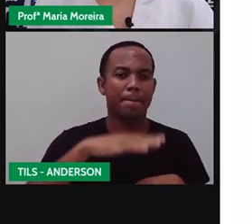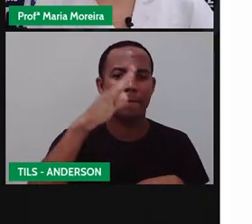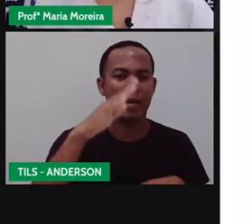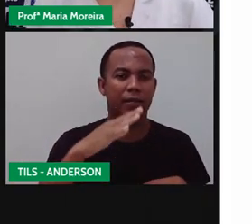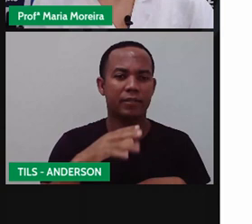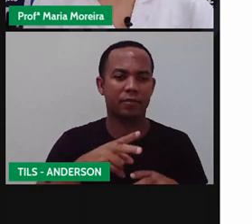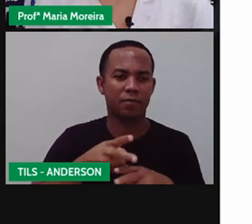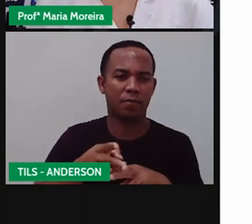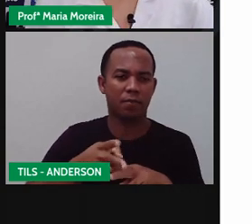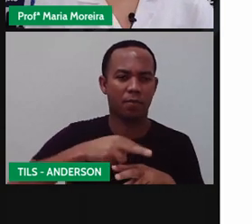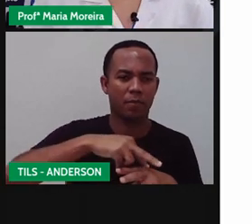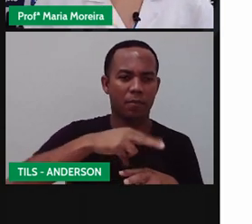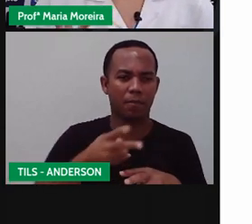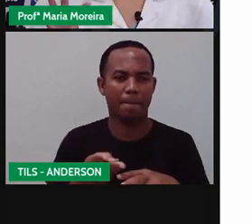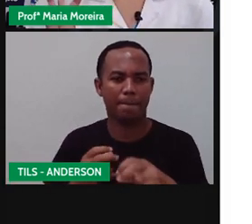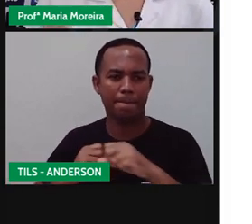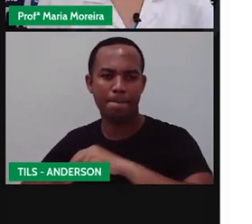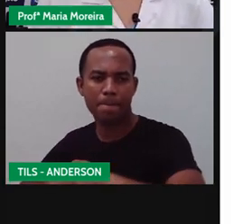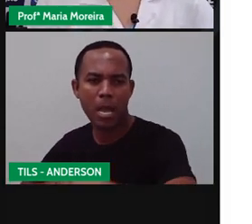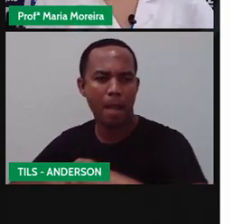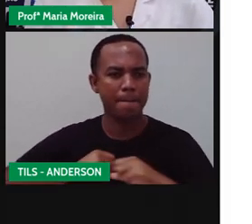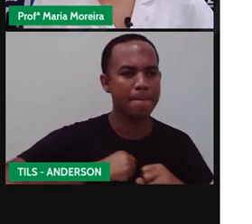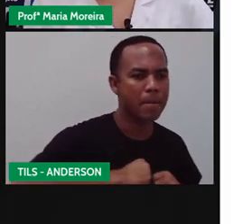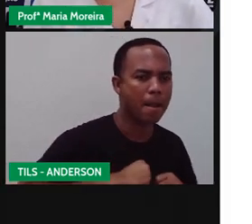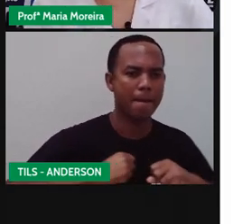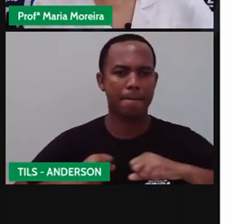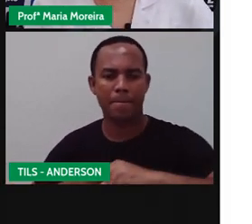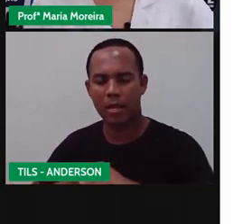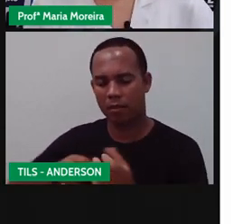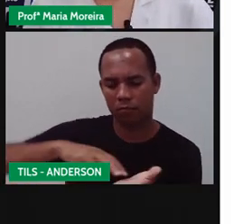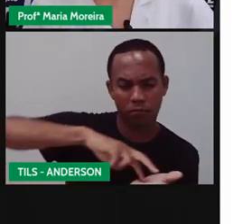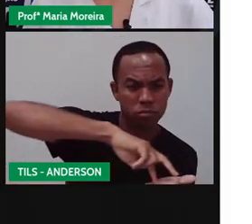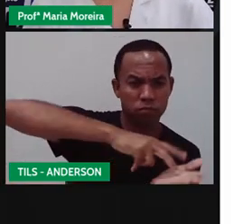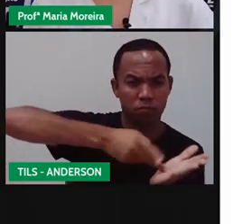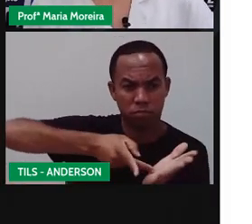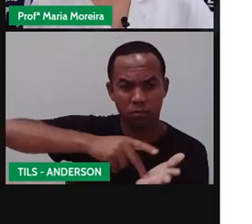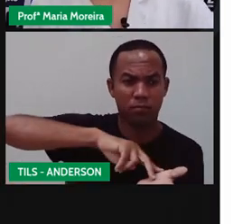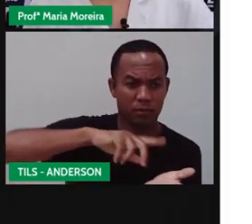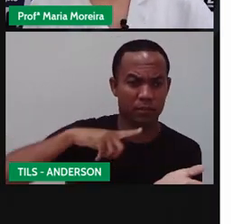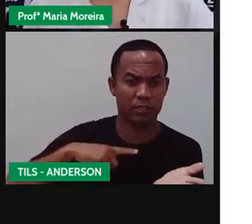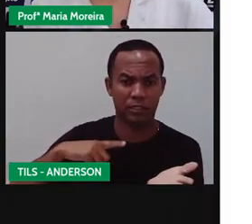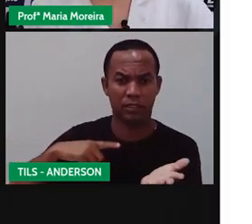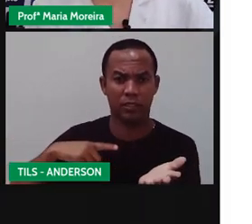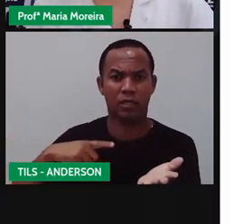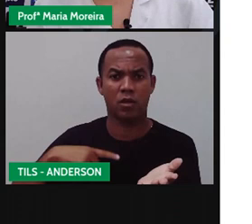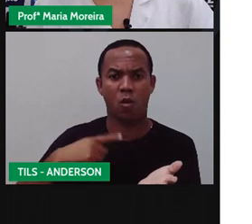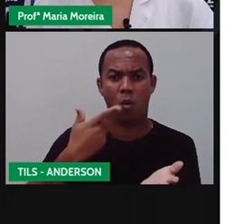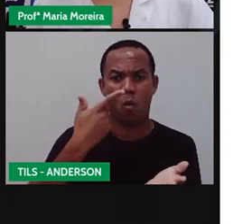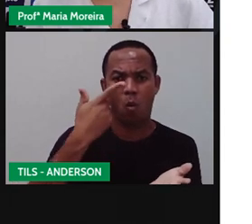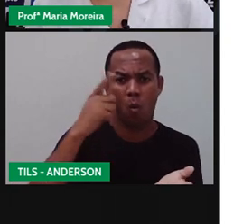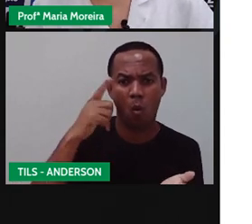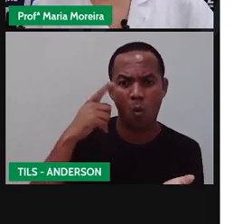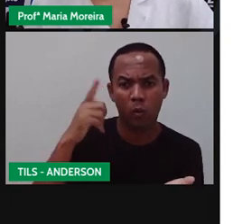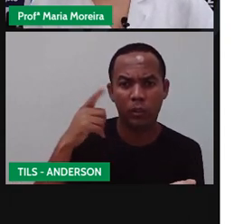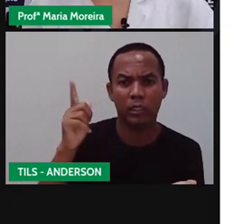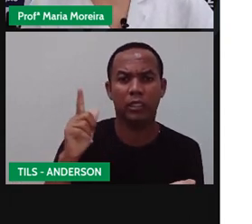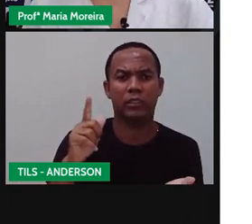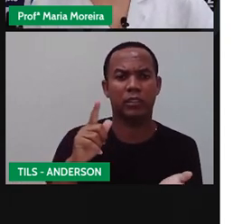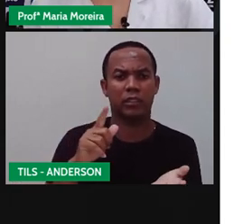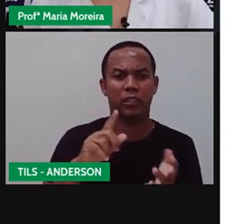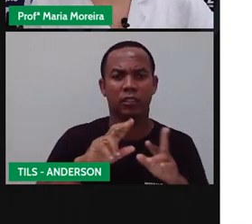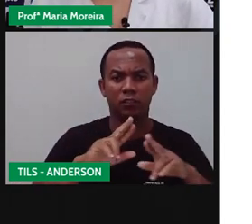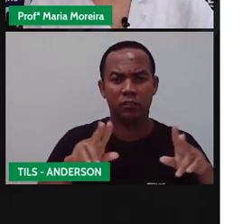a capoeira, que é uma mistura de arte marcial com dança, a congada, o jongo,